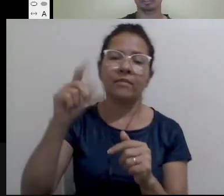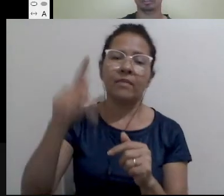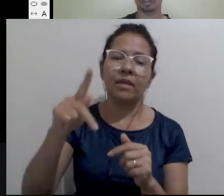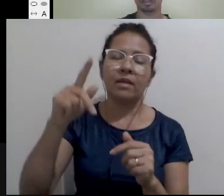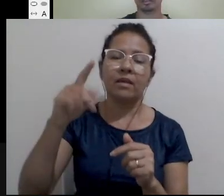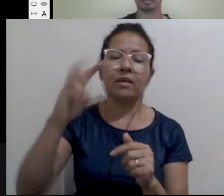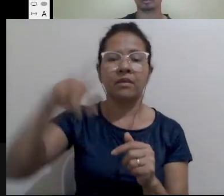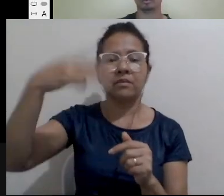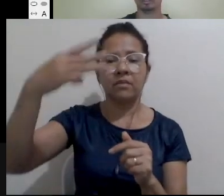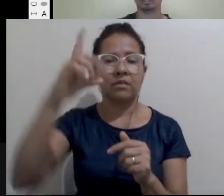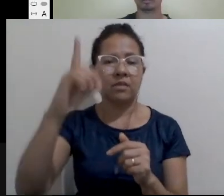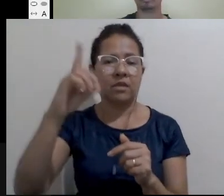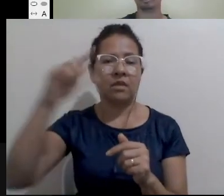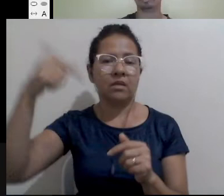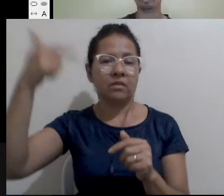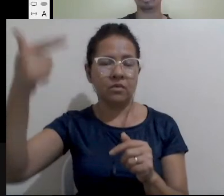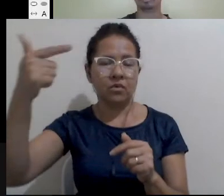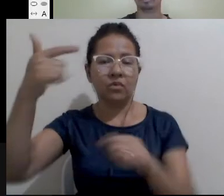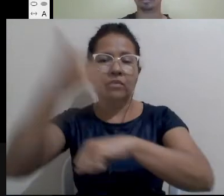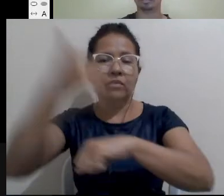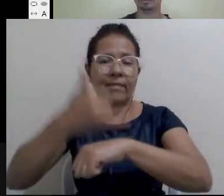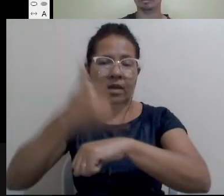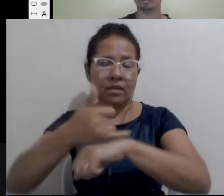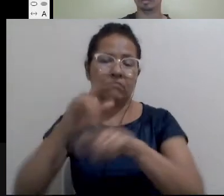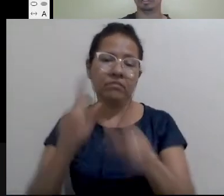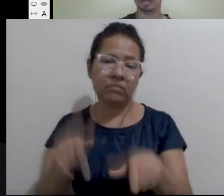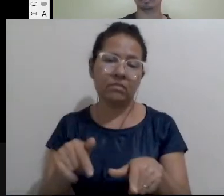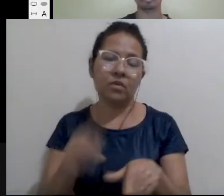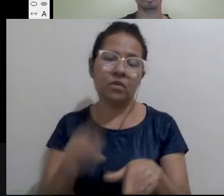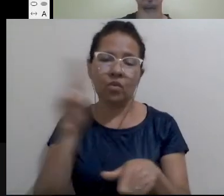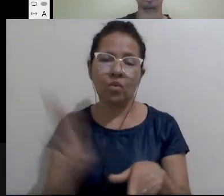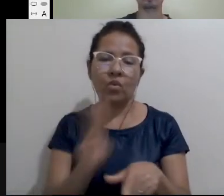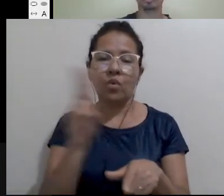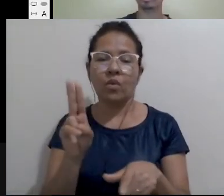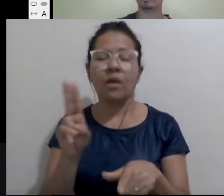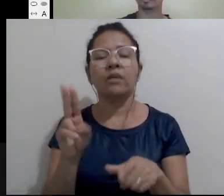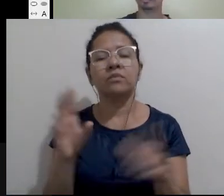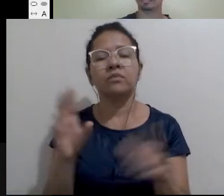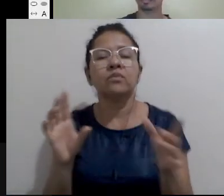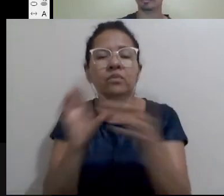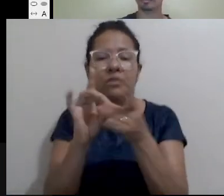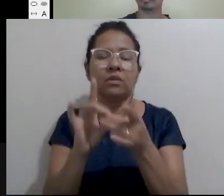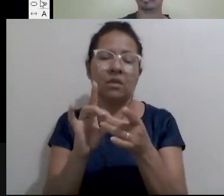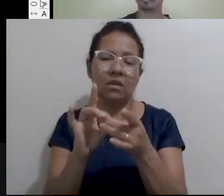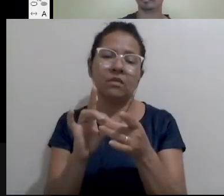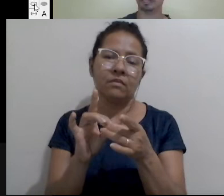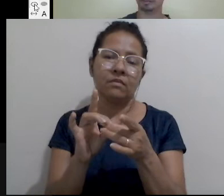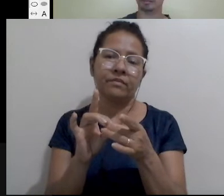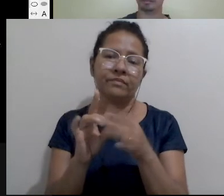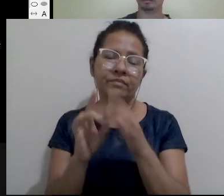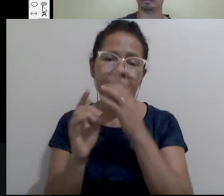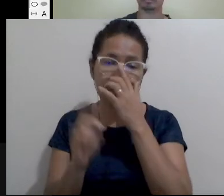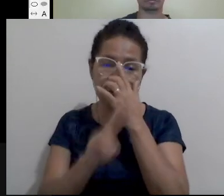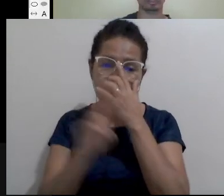sp3d2, tá? Do metal, que só existem hibridizados, quando vai se fazer a ligação, tá